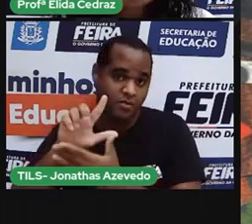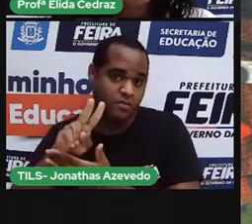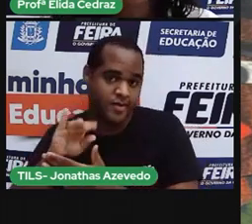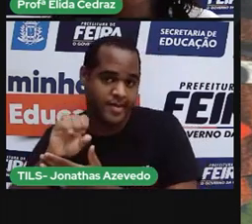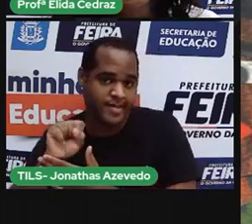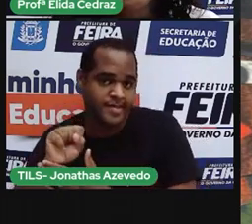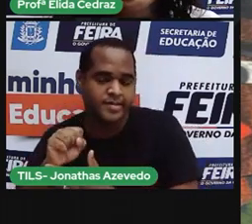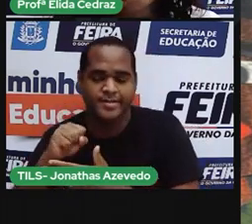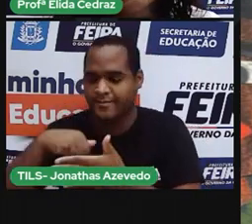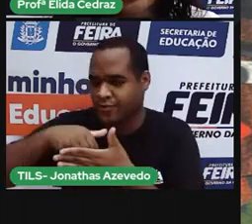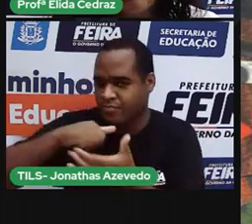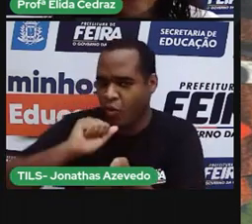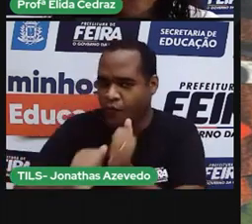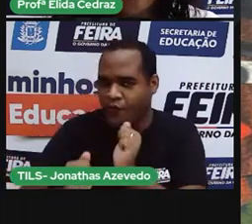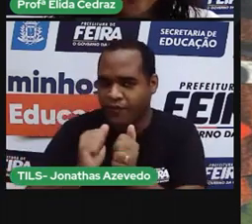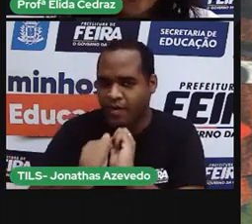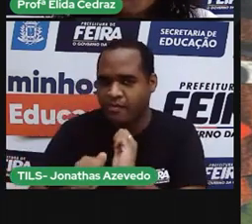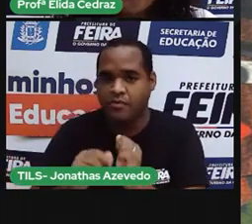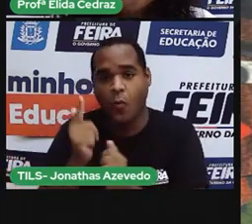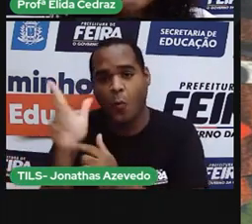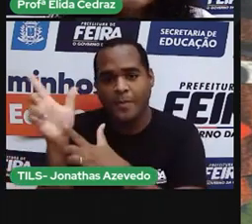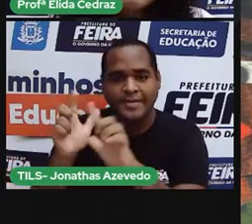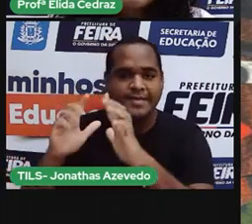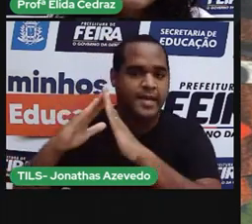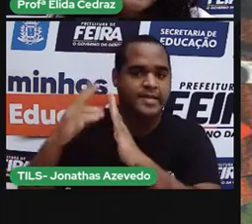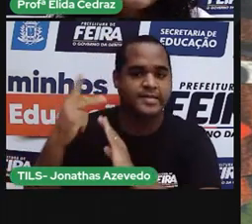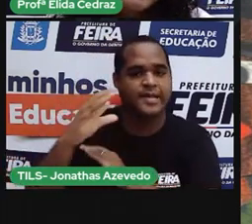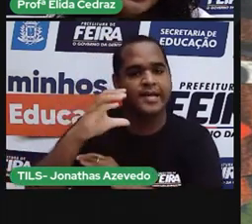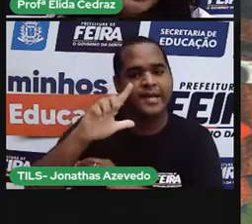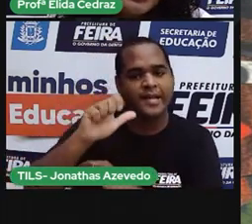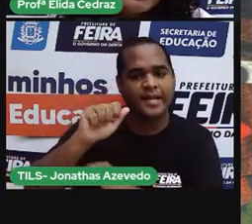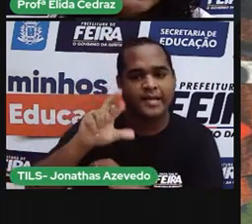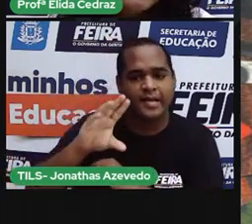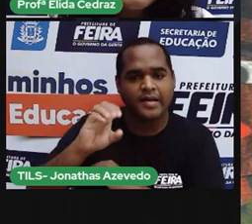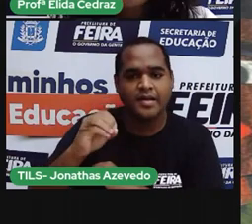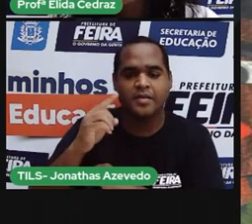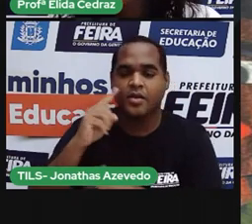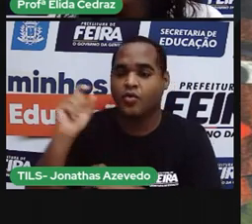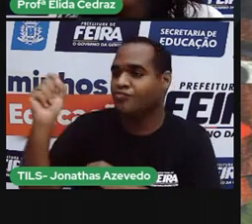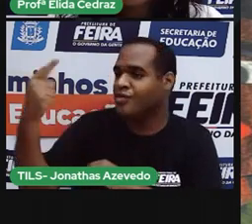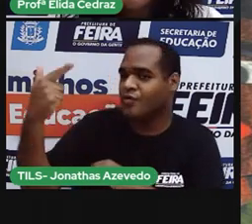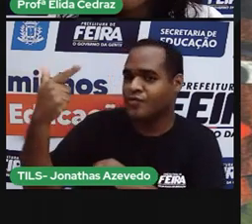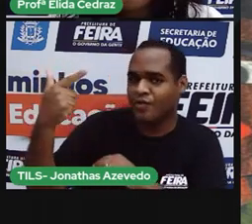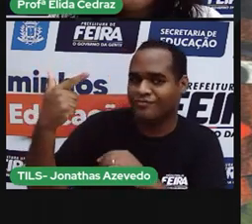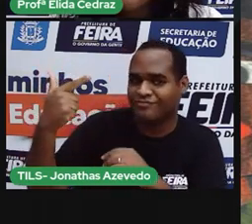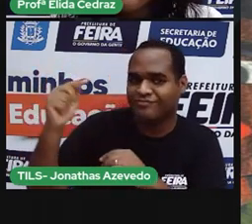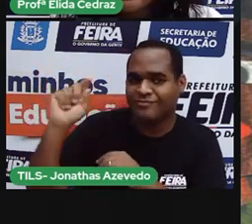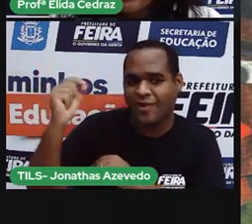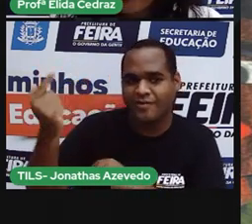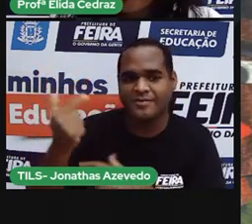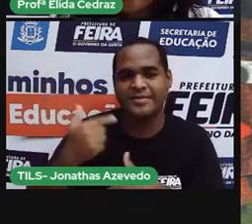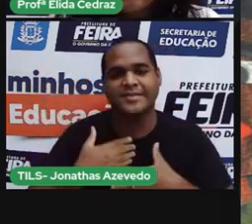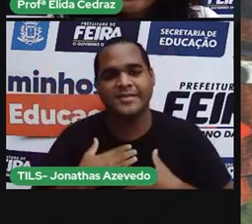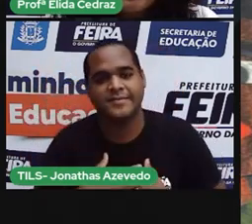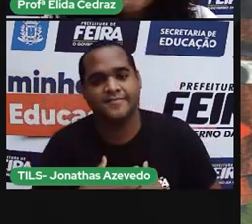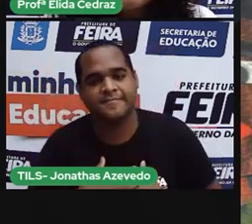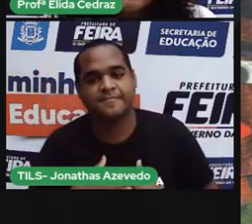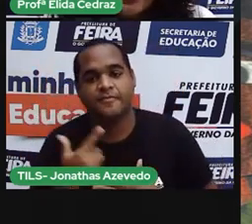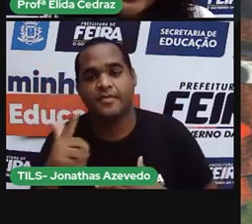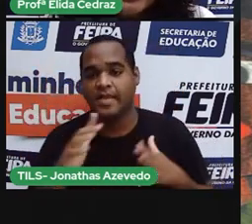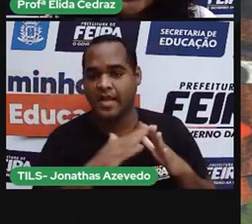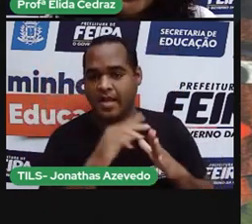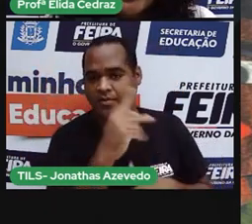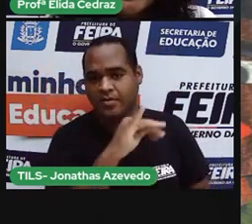Felipe para jogar futebol. Outras na casa da Clarinha para tomar banho de sol.